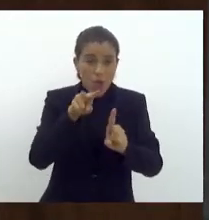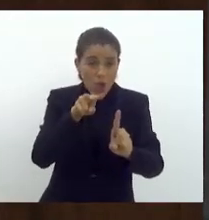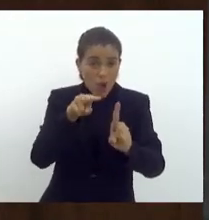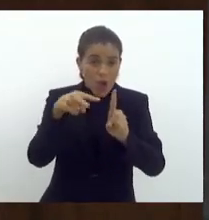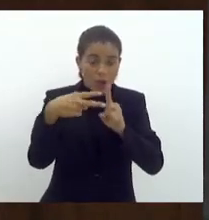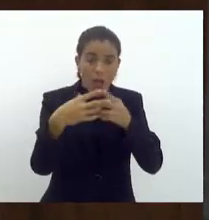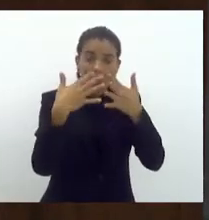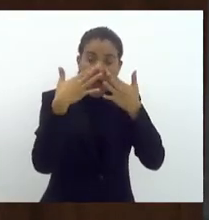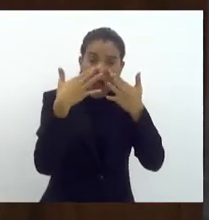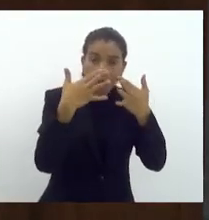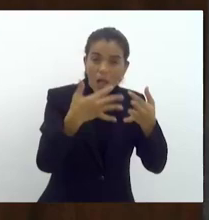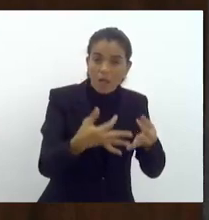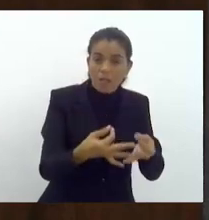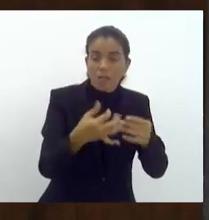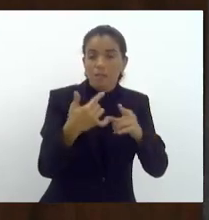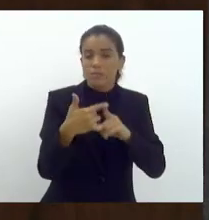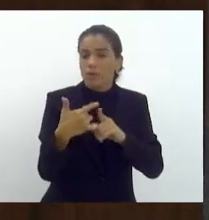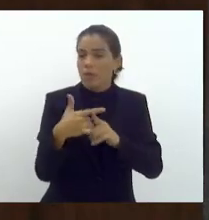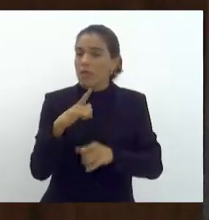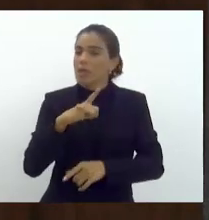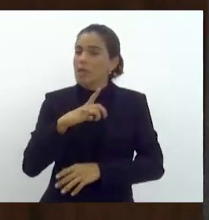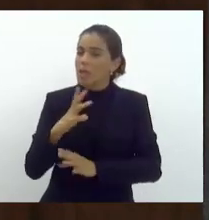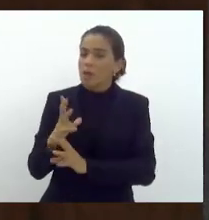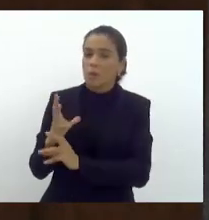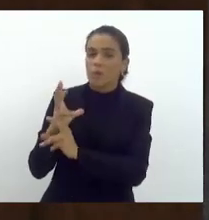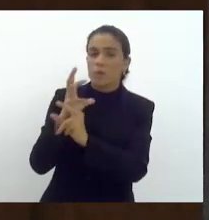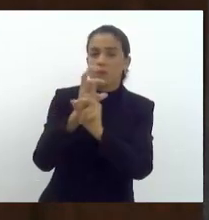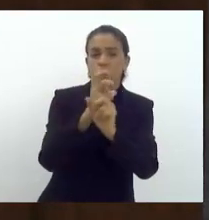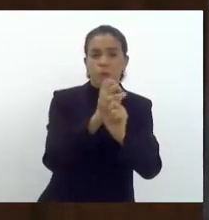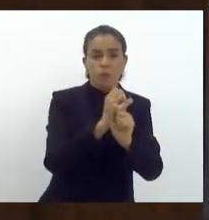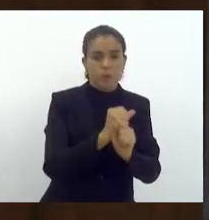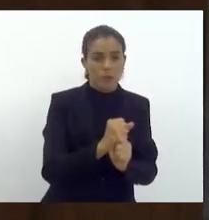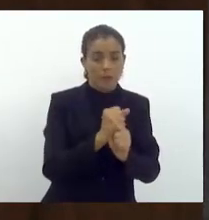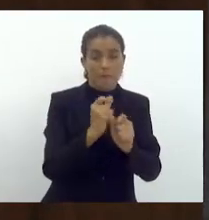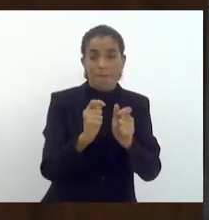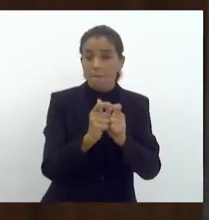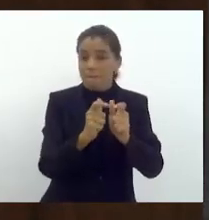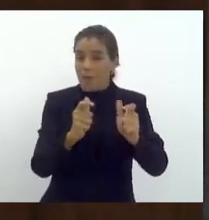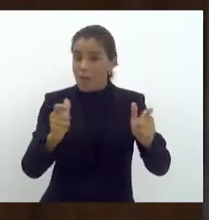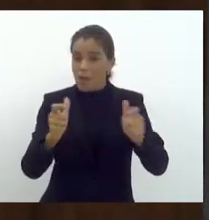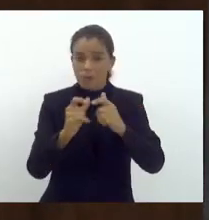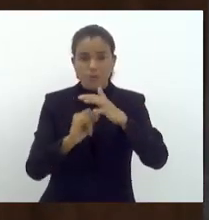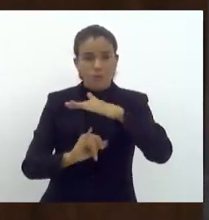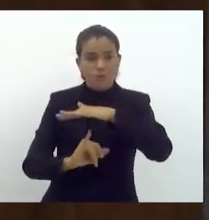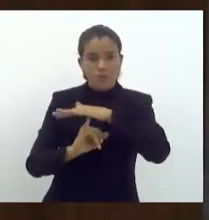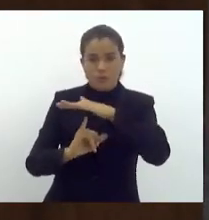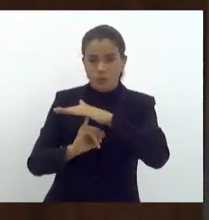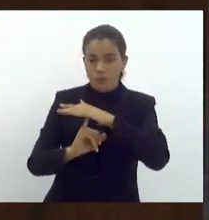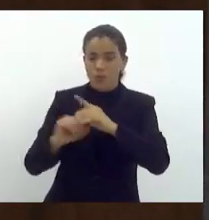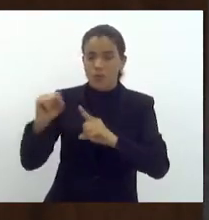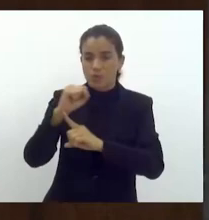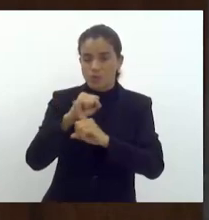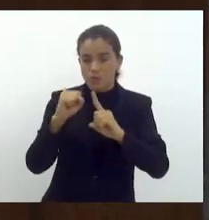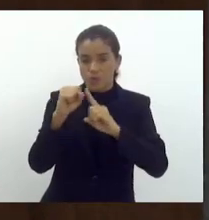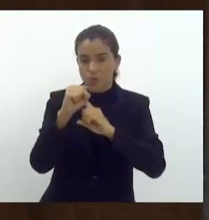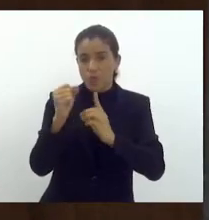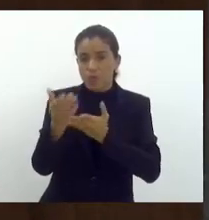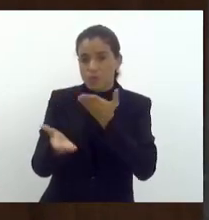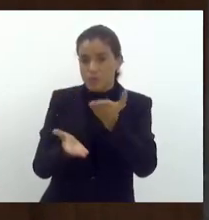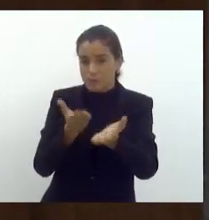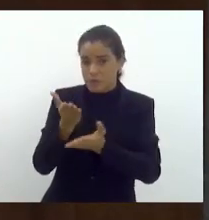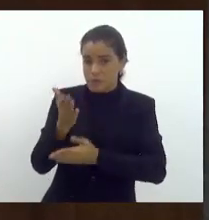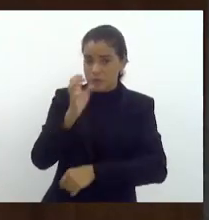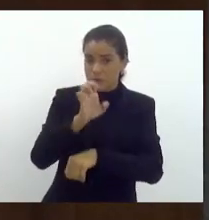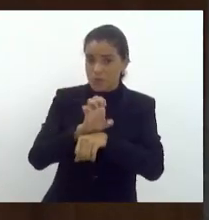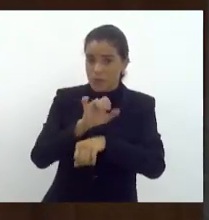atenta Porque deve ter um número ainda maior de instituições sócio assistenciais no estado